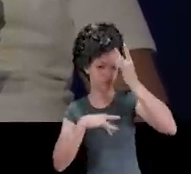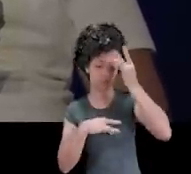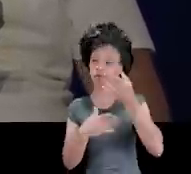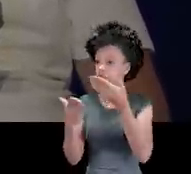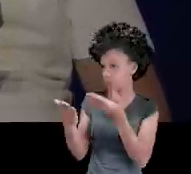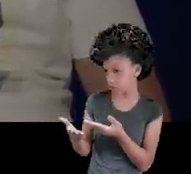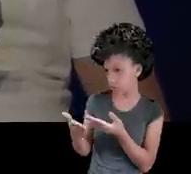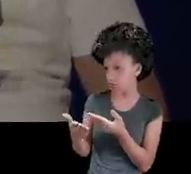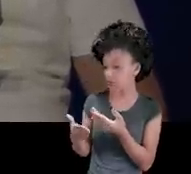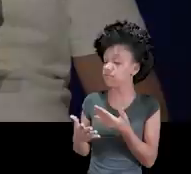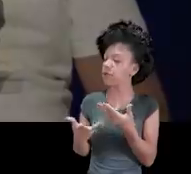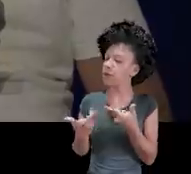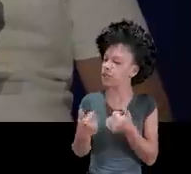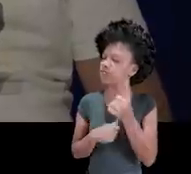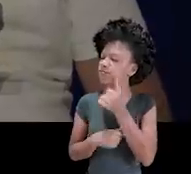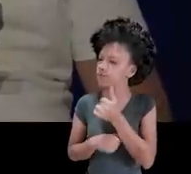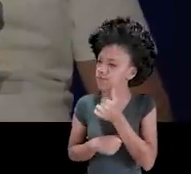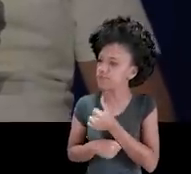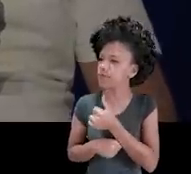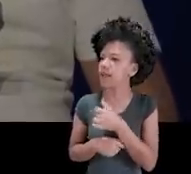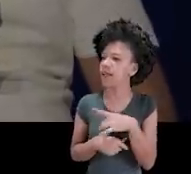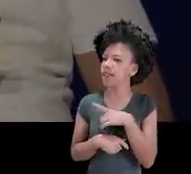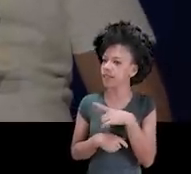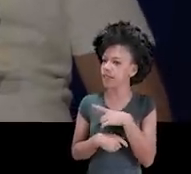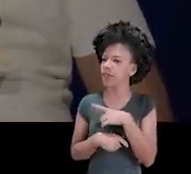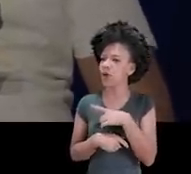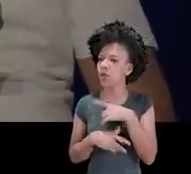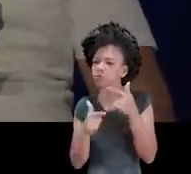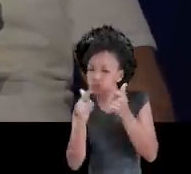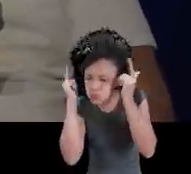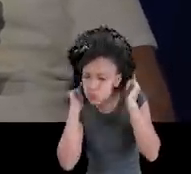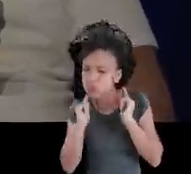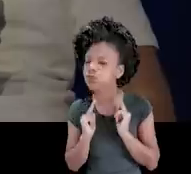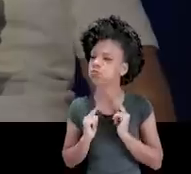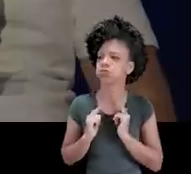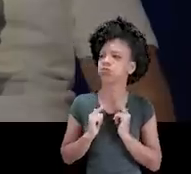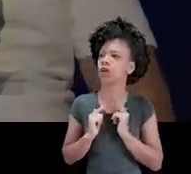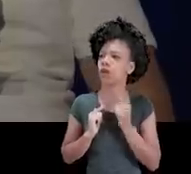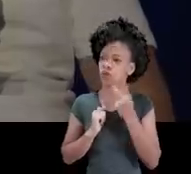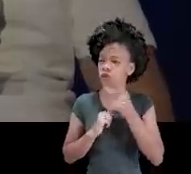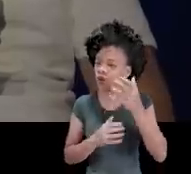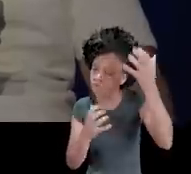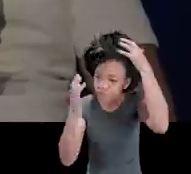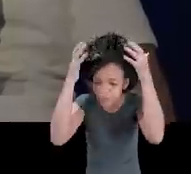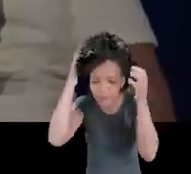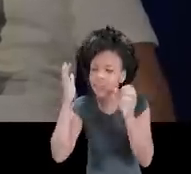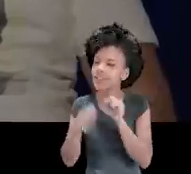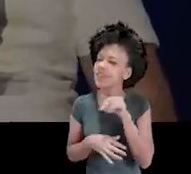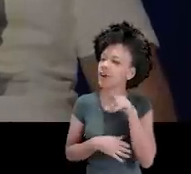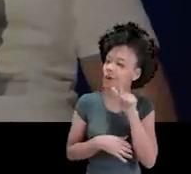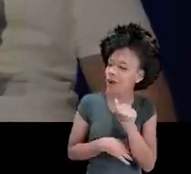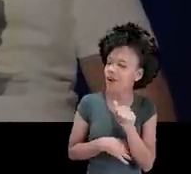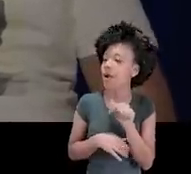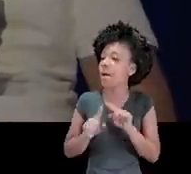senhorita elegante, que ela, além de estar sem os cabelos sobre a sinagoga, a sua cabeça, ela também traz o seu